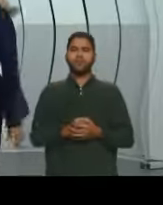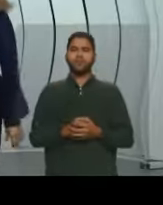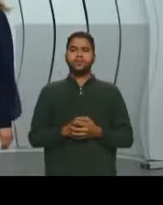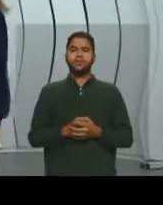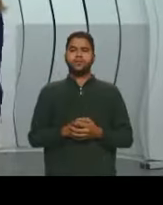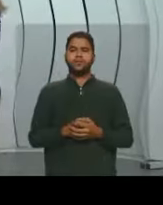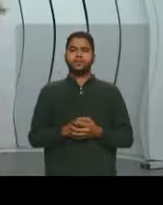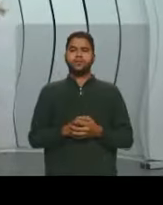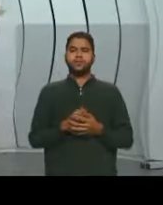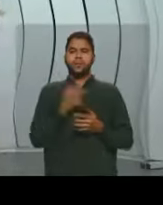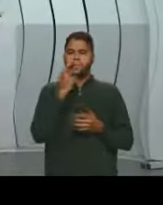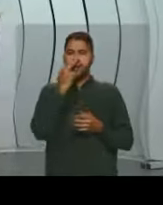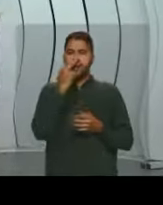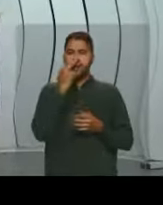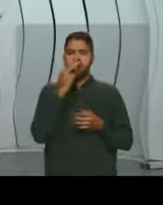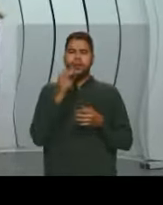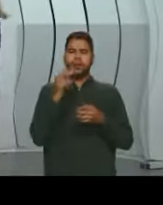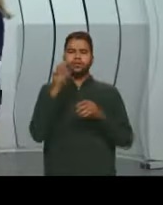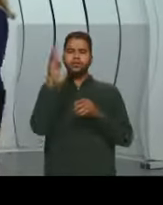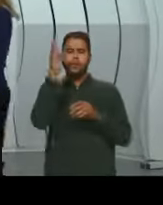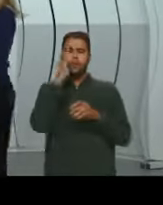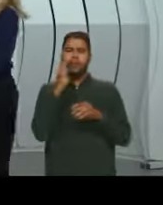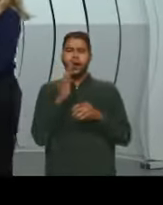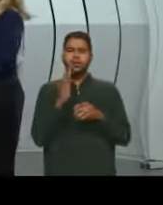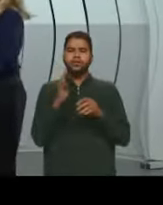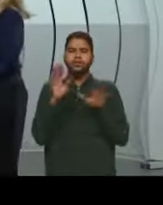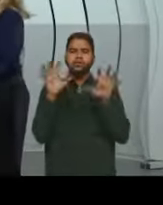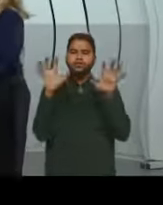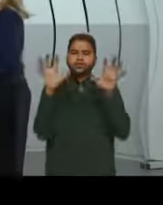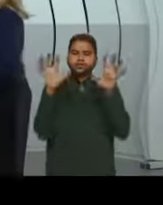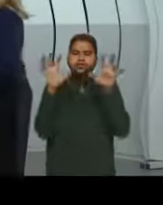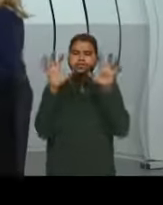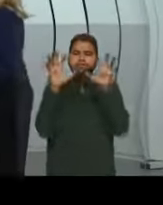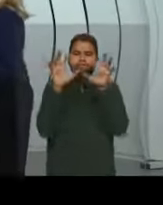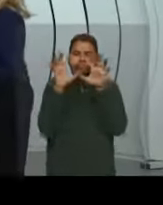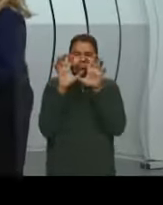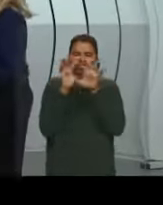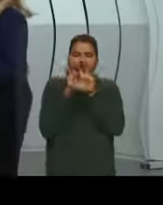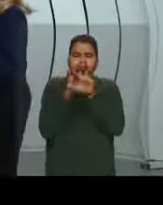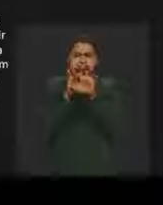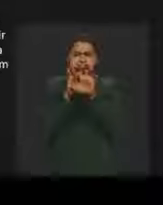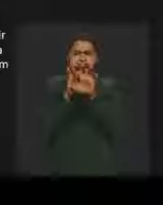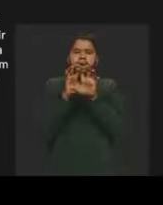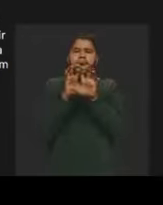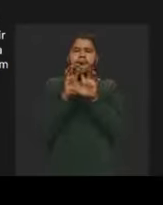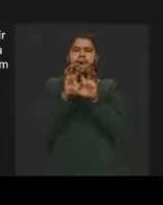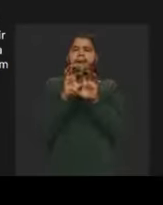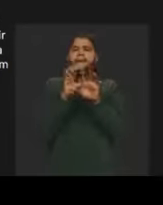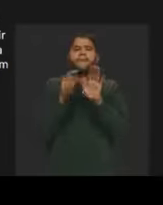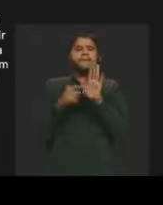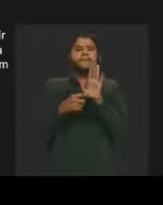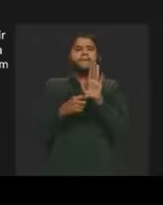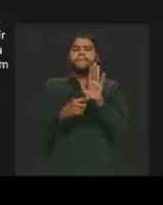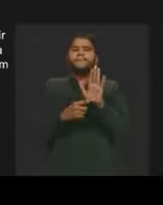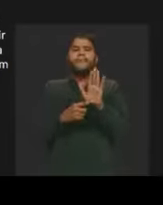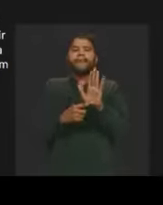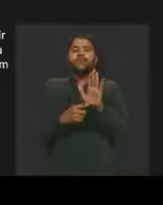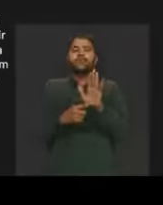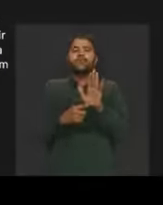território brasileiro. Então, a ideia é retratar